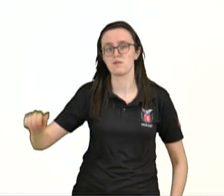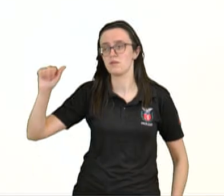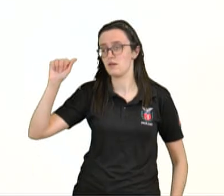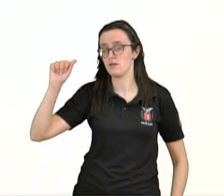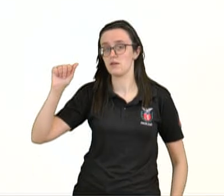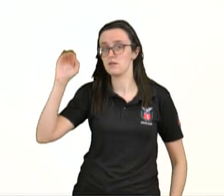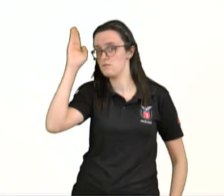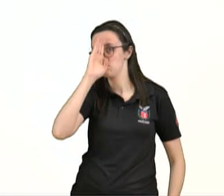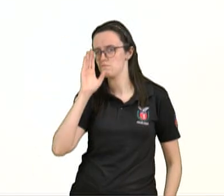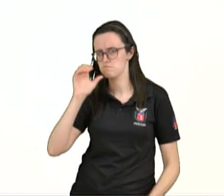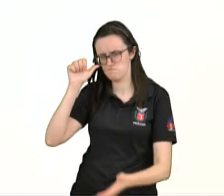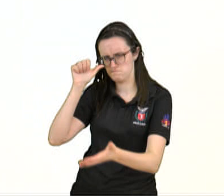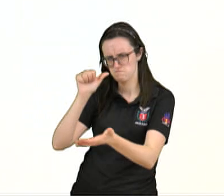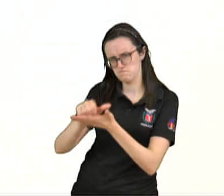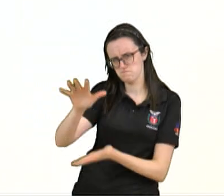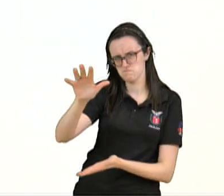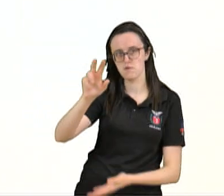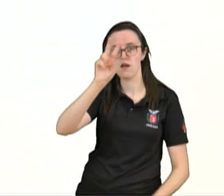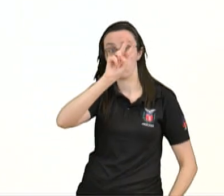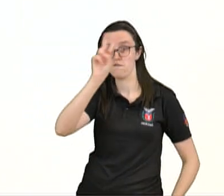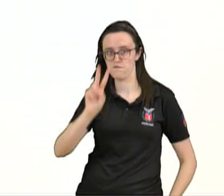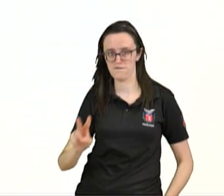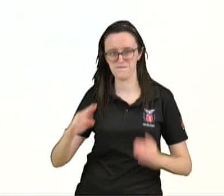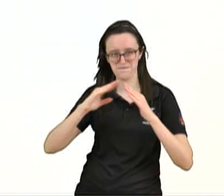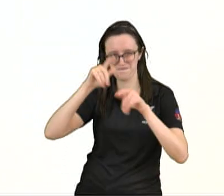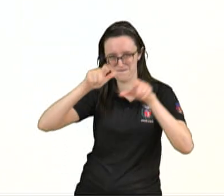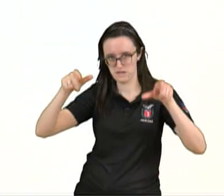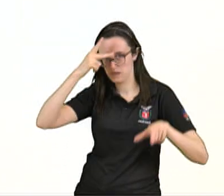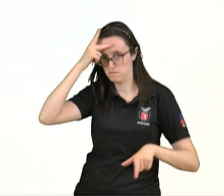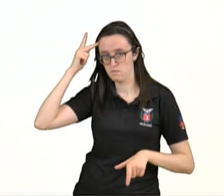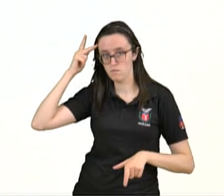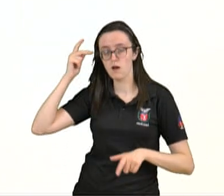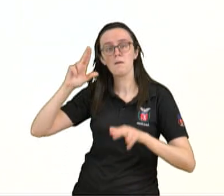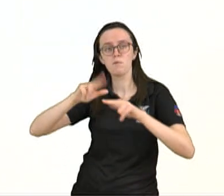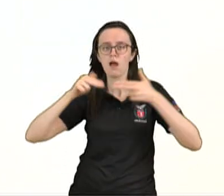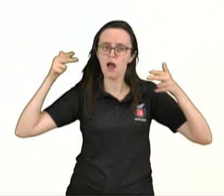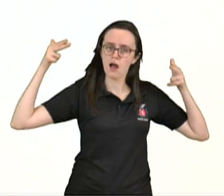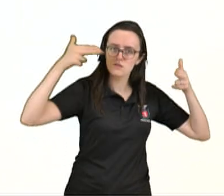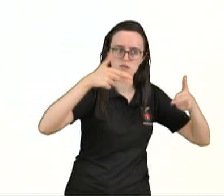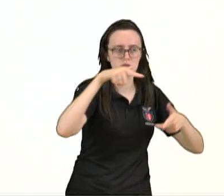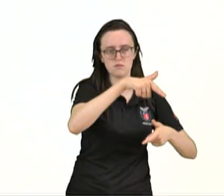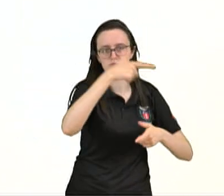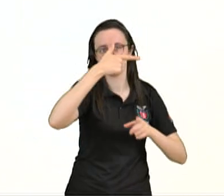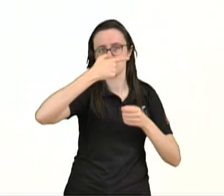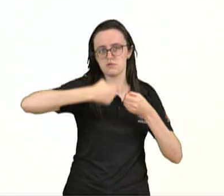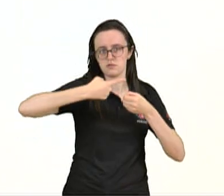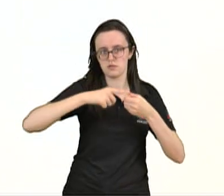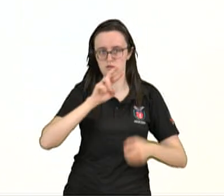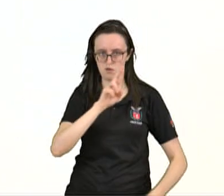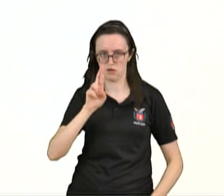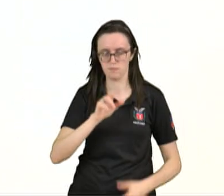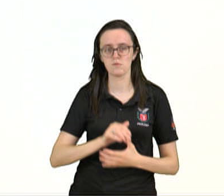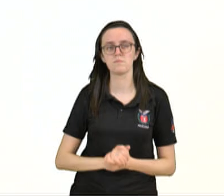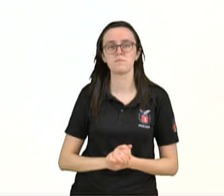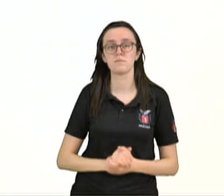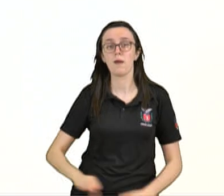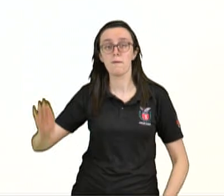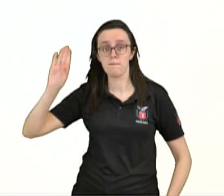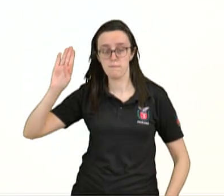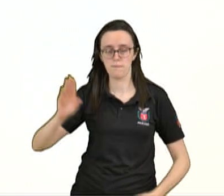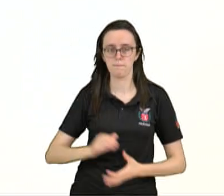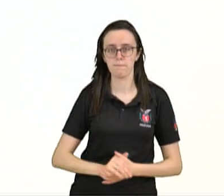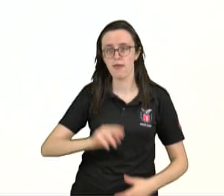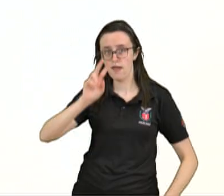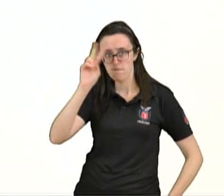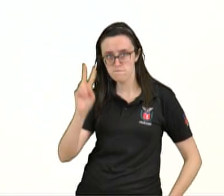expulsam venezuelanos após assalto em cidade de Roraima. B. Venezuelanos